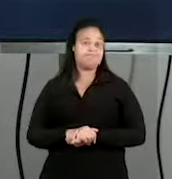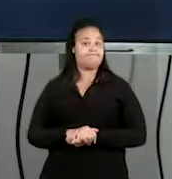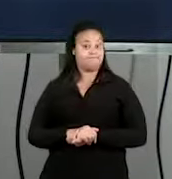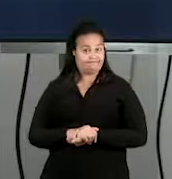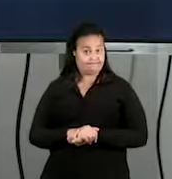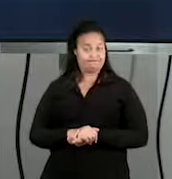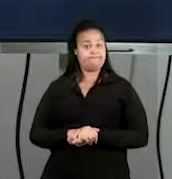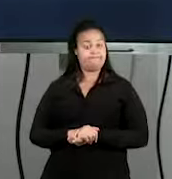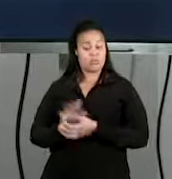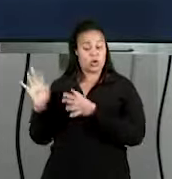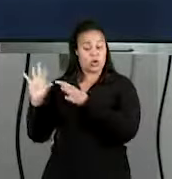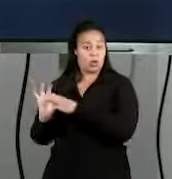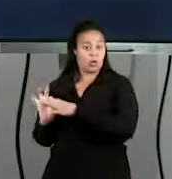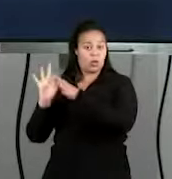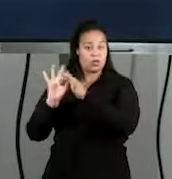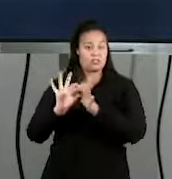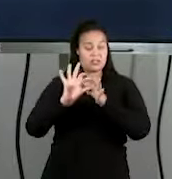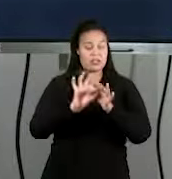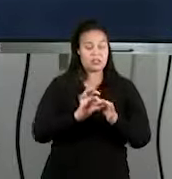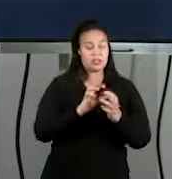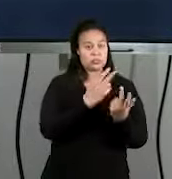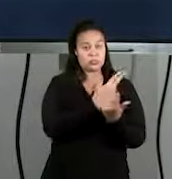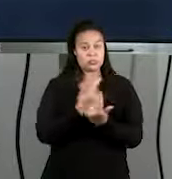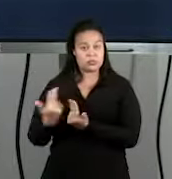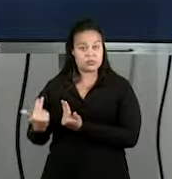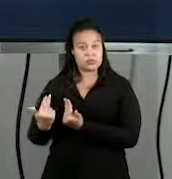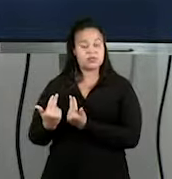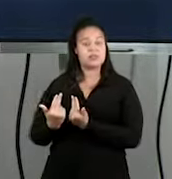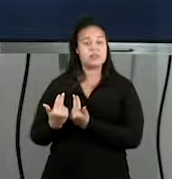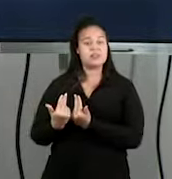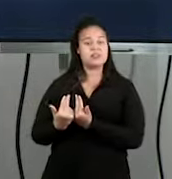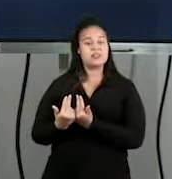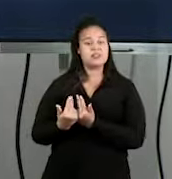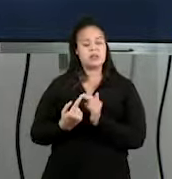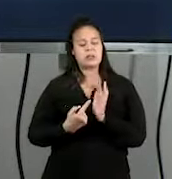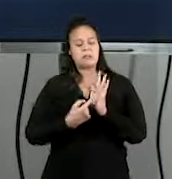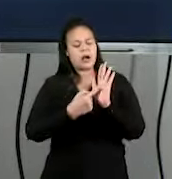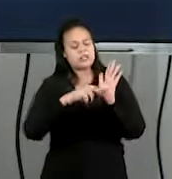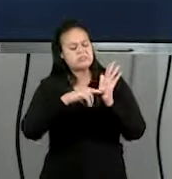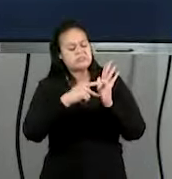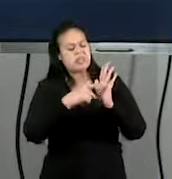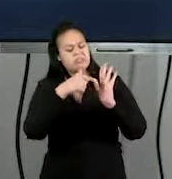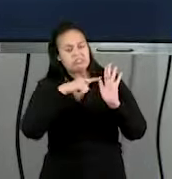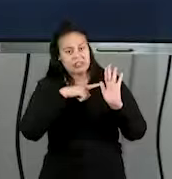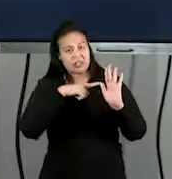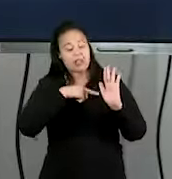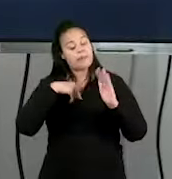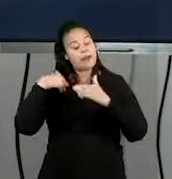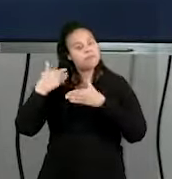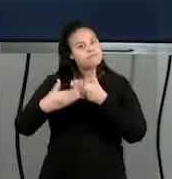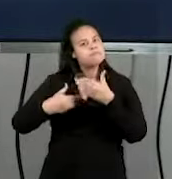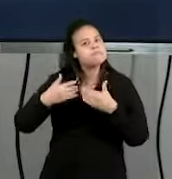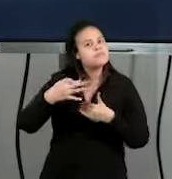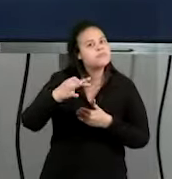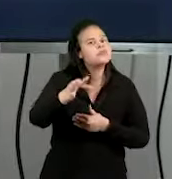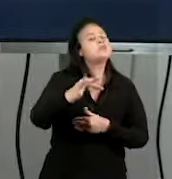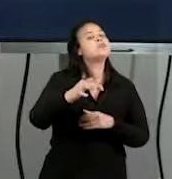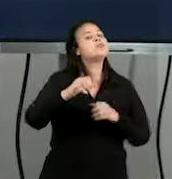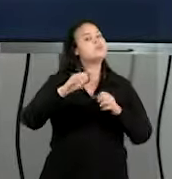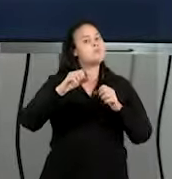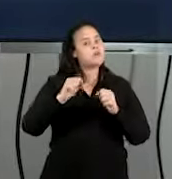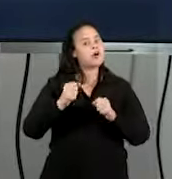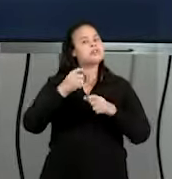assim, que não parecem ser muito significativas, mas que a longo prazo podem comprometer